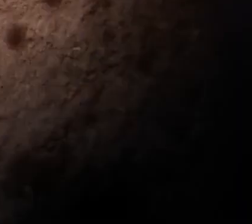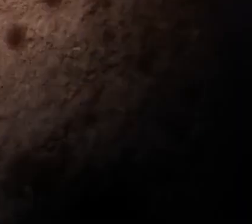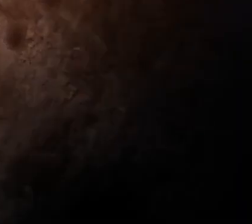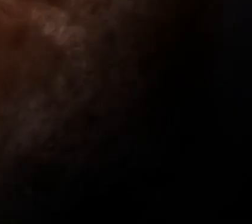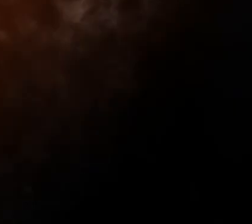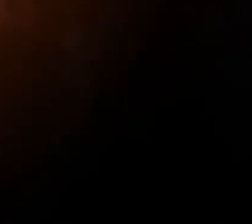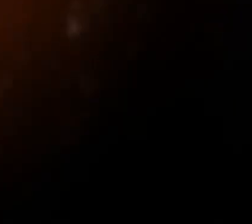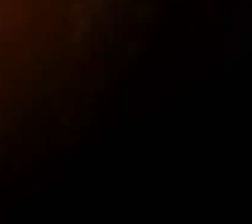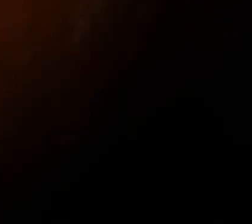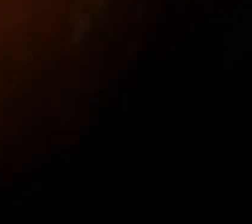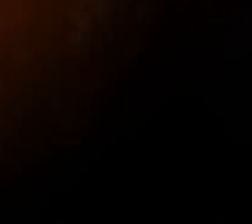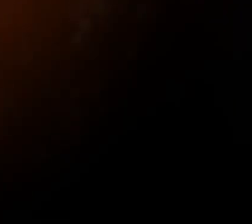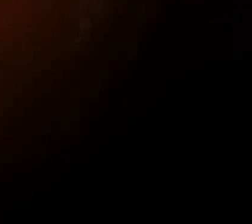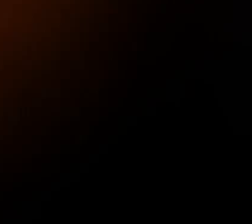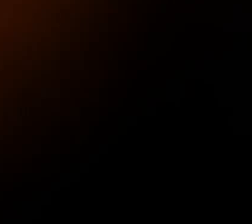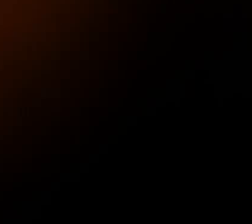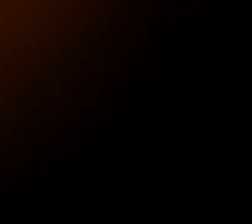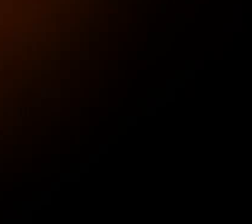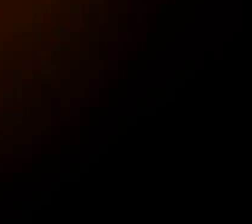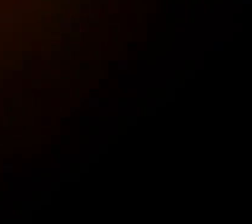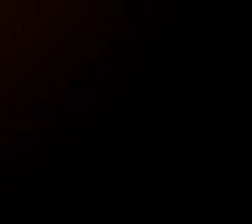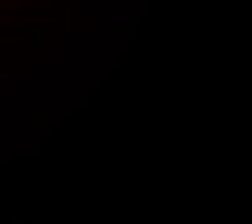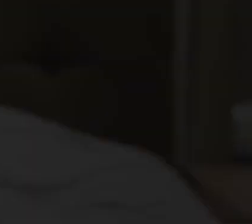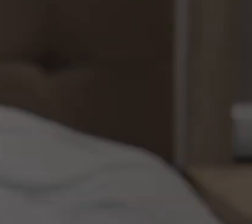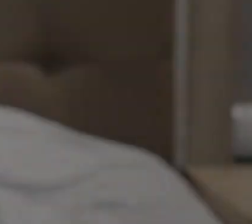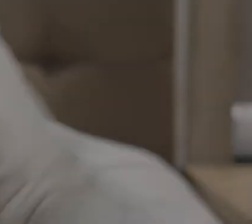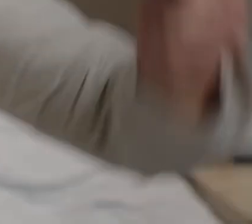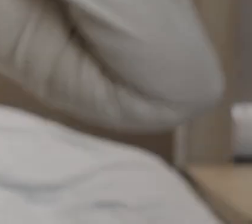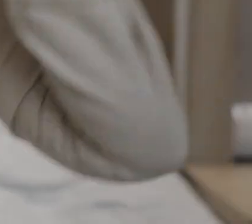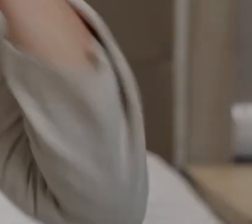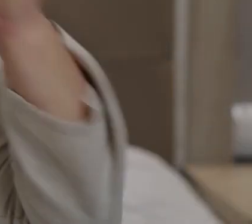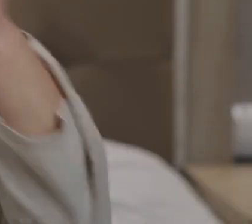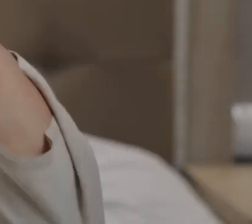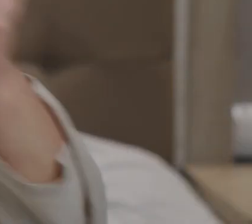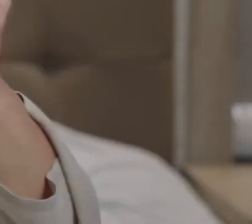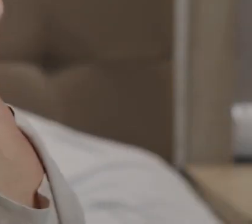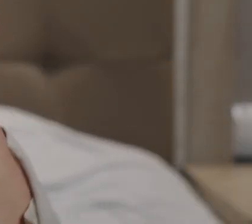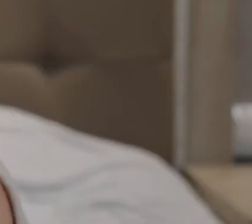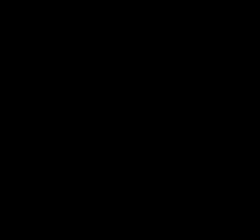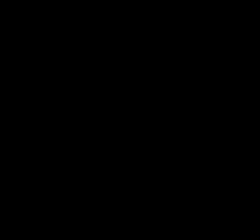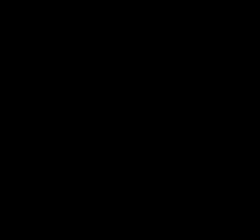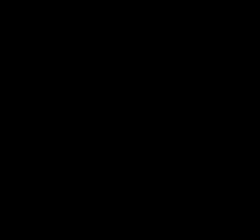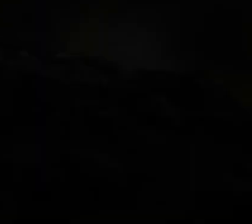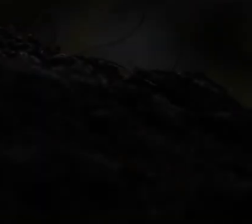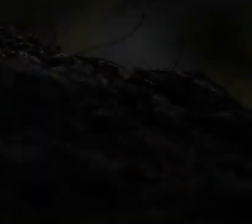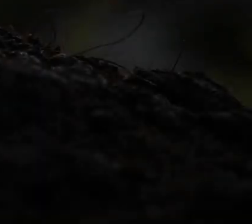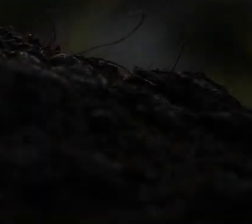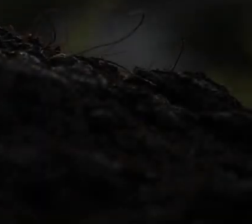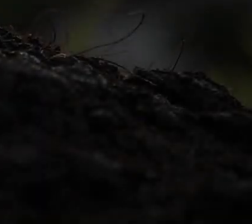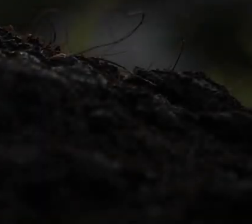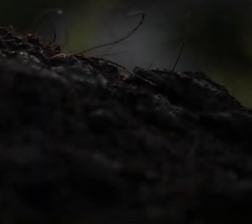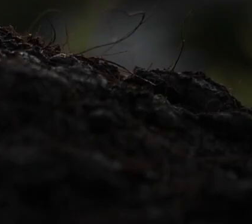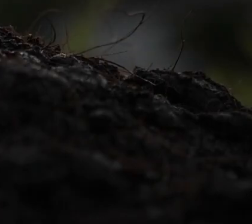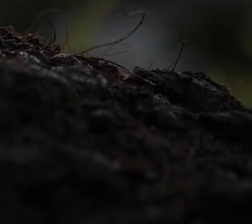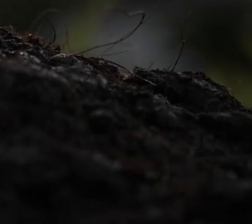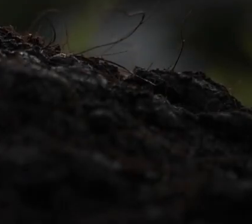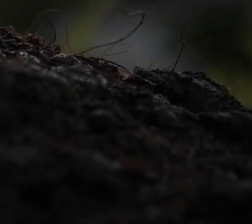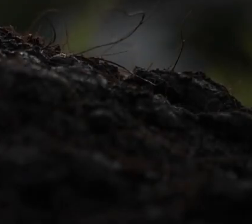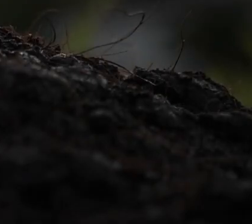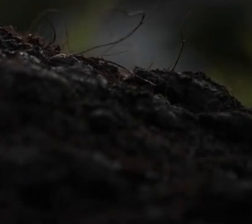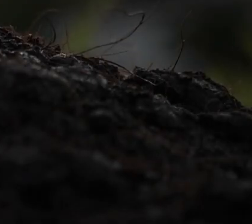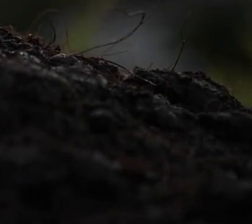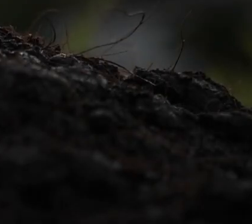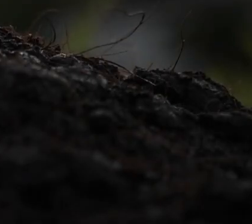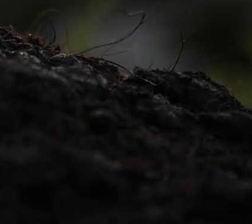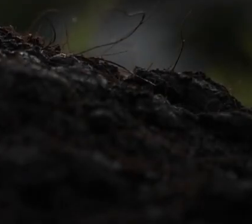dores insuportáveis. A alma clama por cura. A Clínica Jardim de Deus